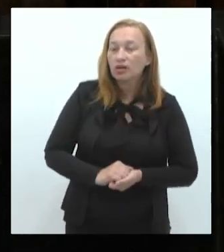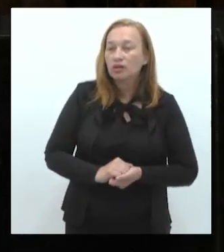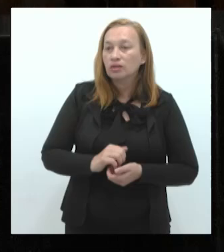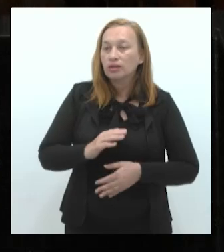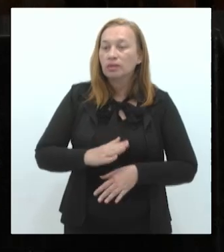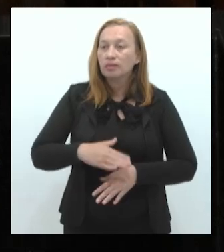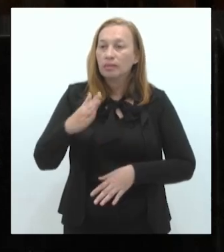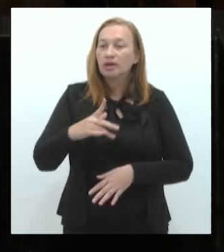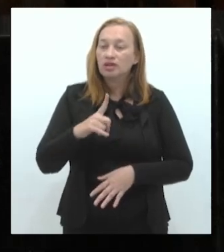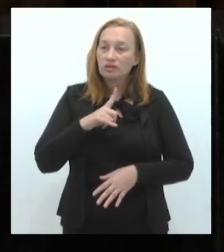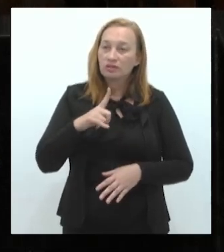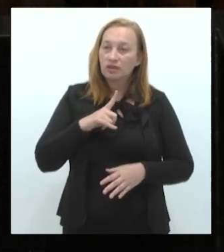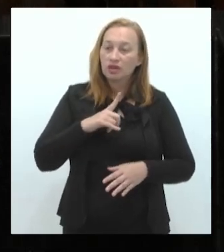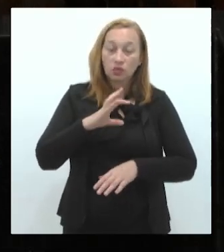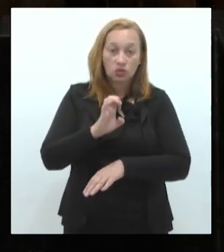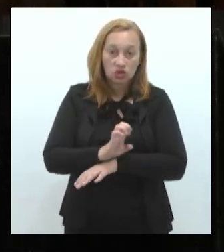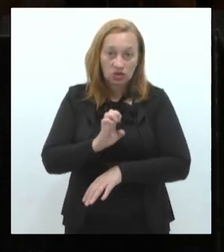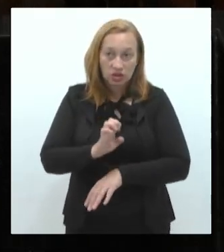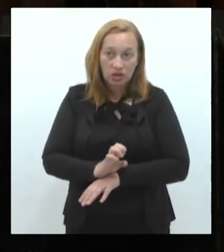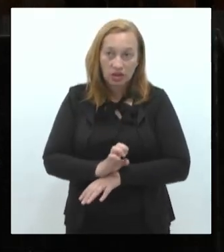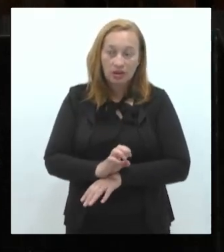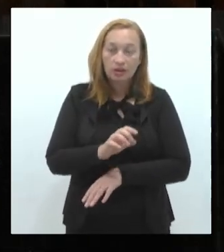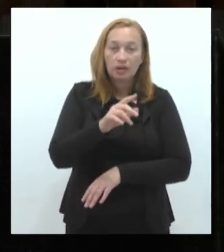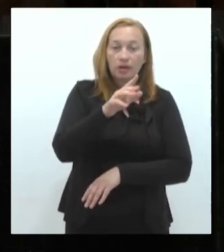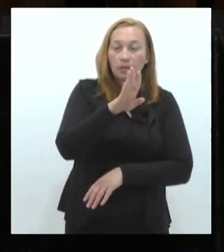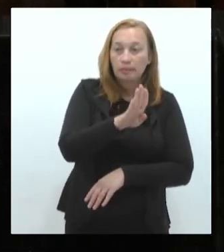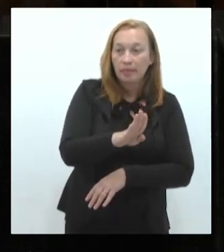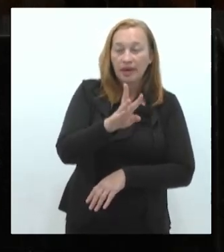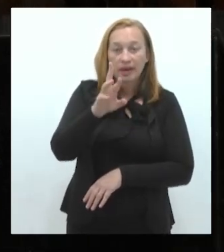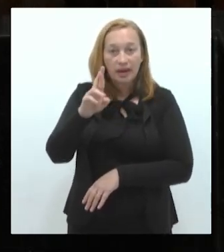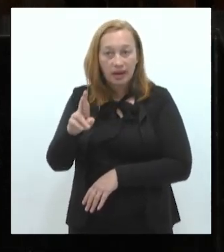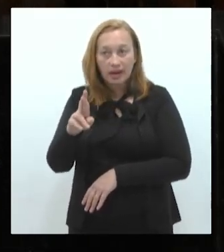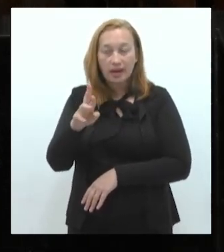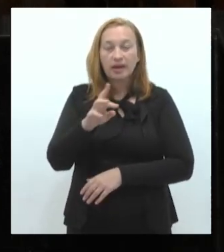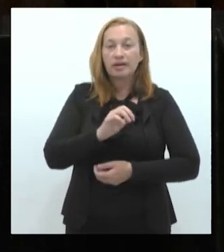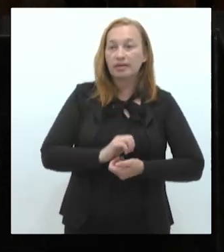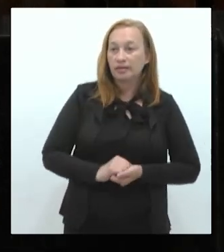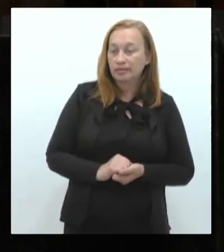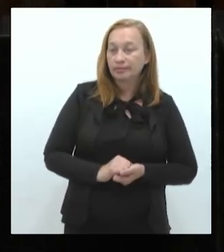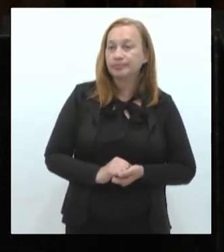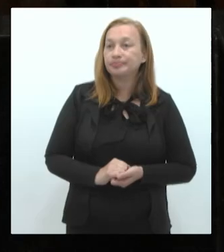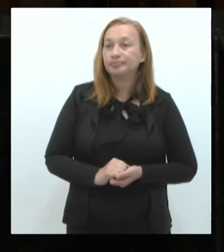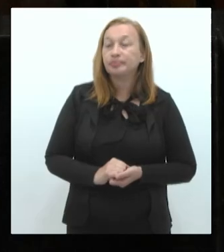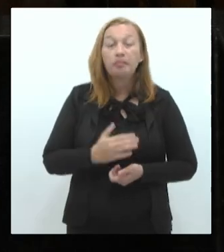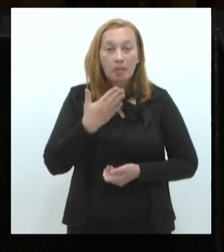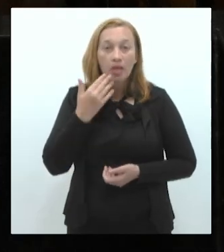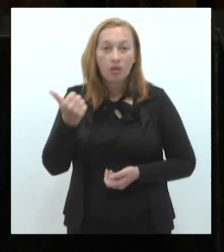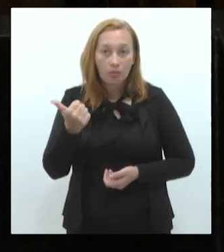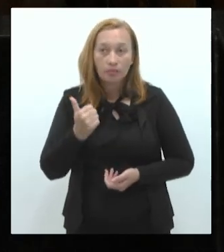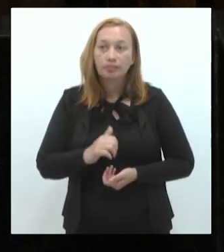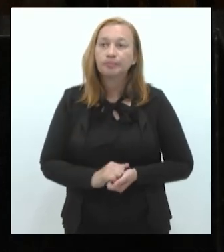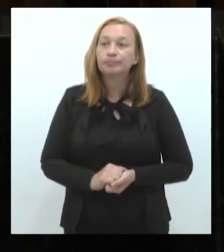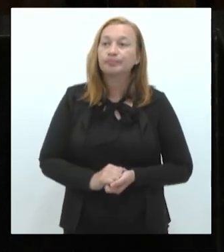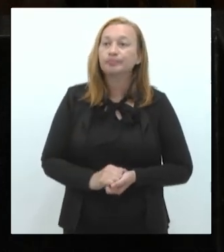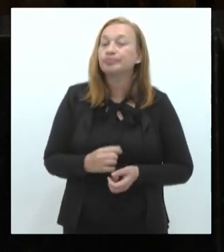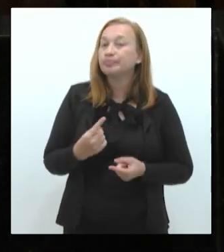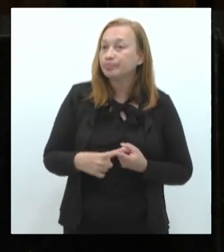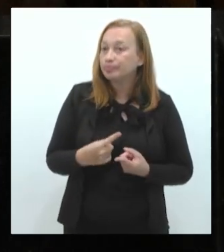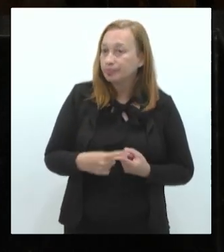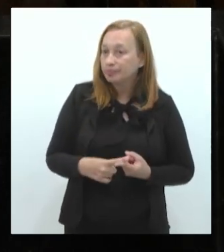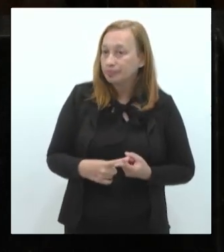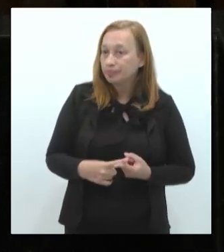pelo Estado, pelas BRs, pelas RJs, melhor, porque com